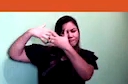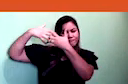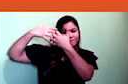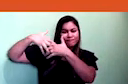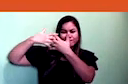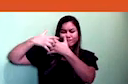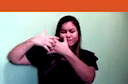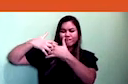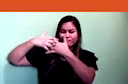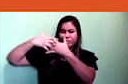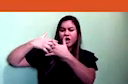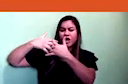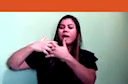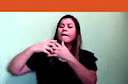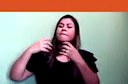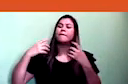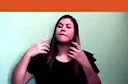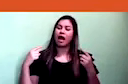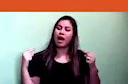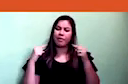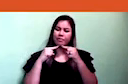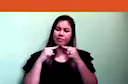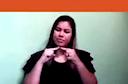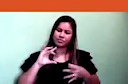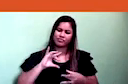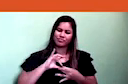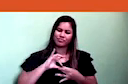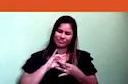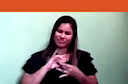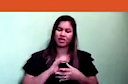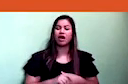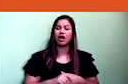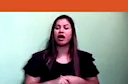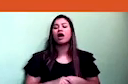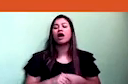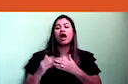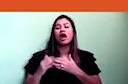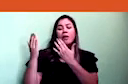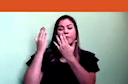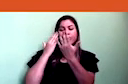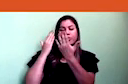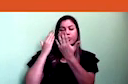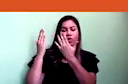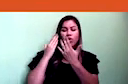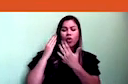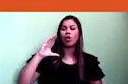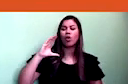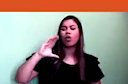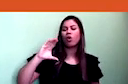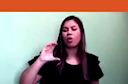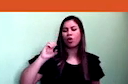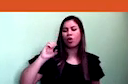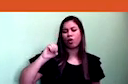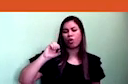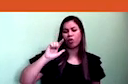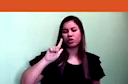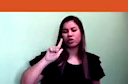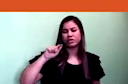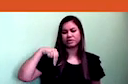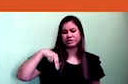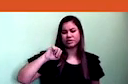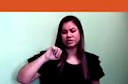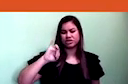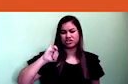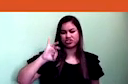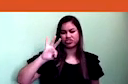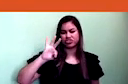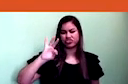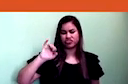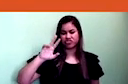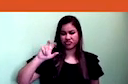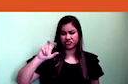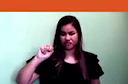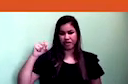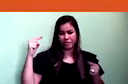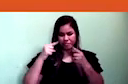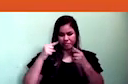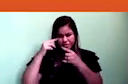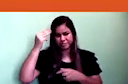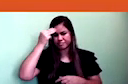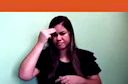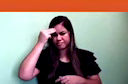aí, a psicologia cognitivista, que é uma psicologia, que é uma área da psicologia, uma área do conhecimento da psicologia, ela